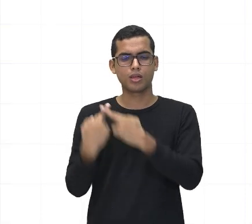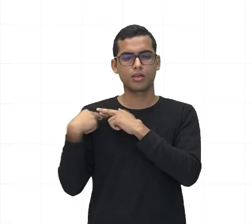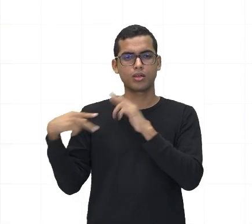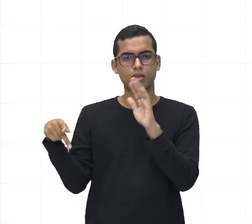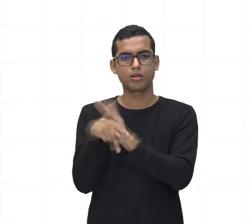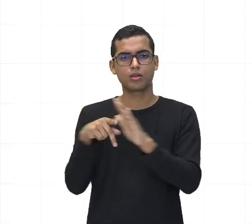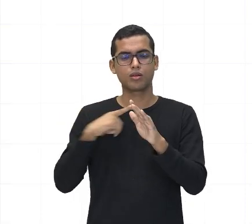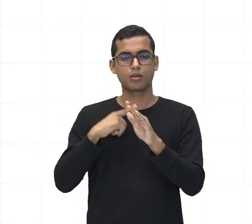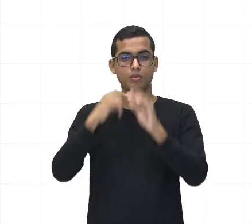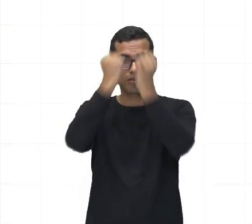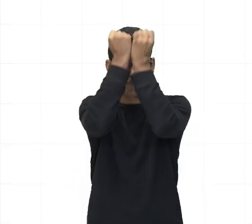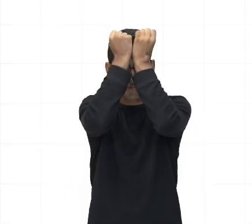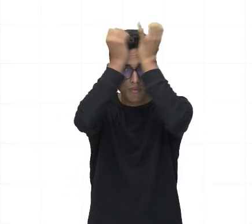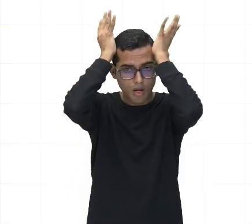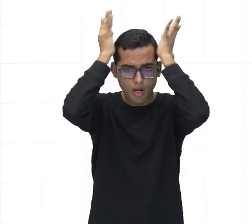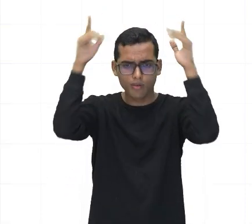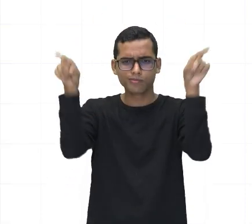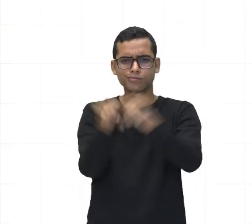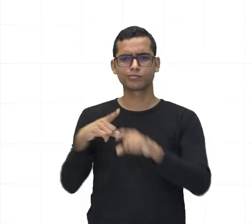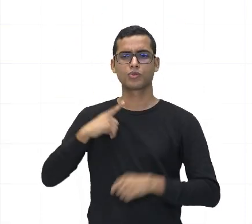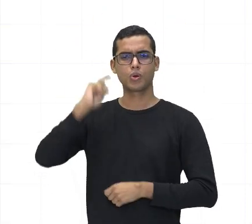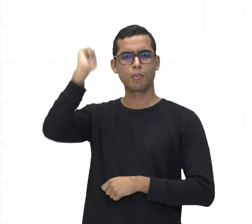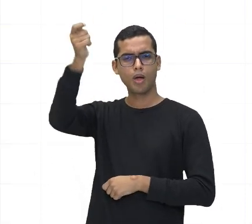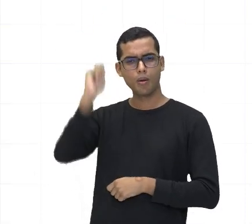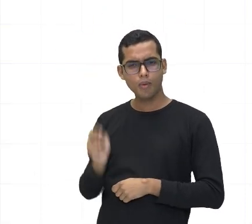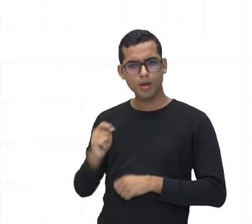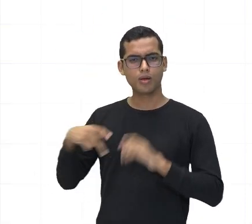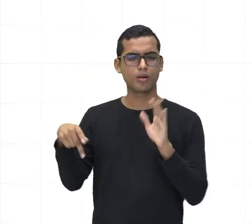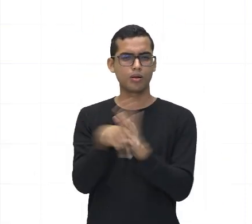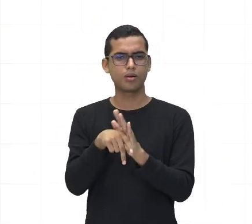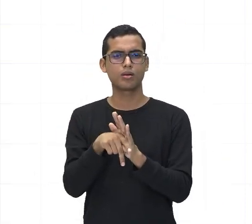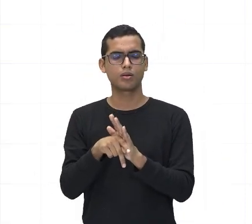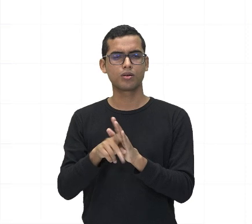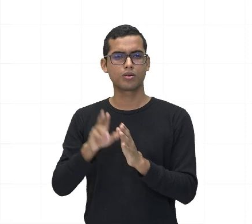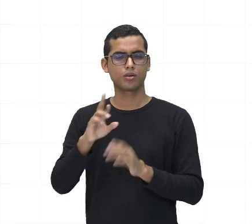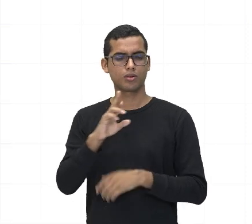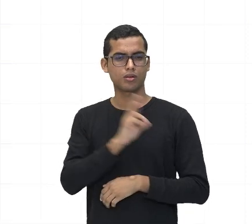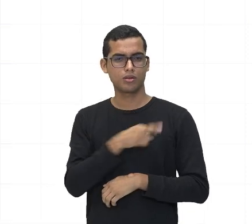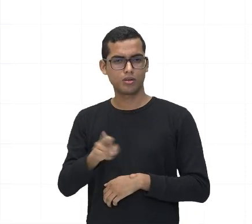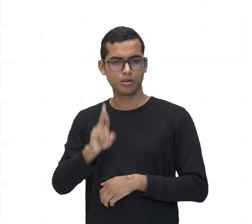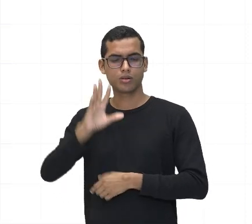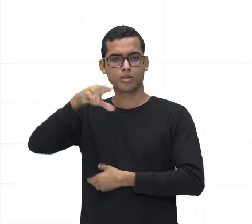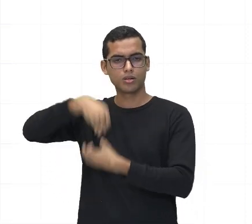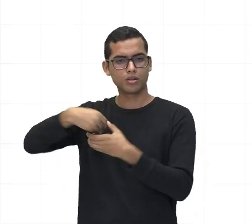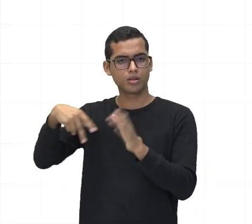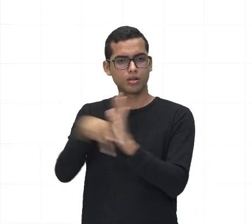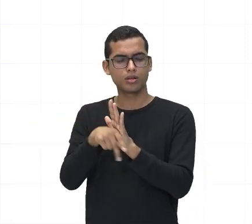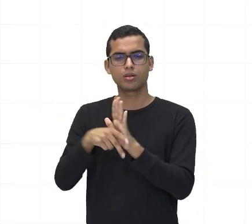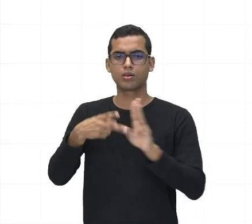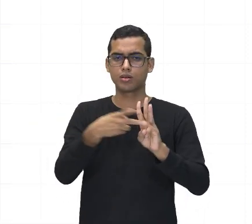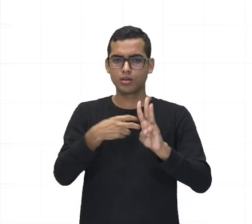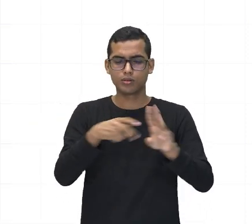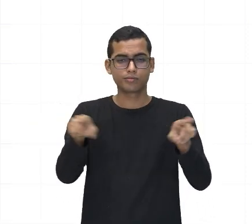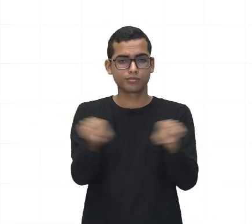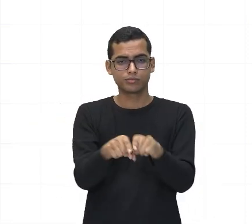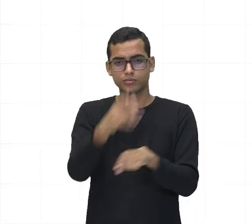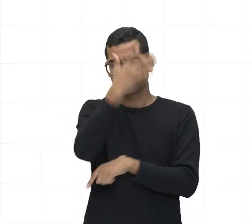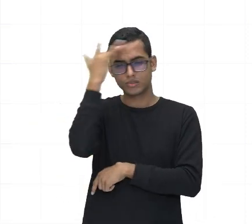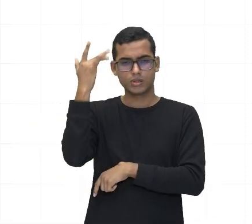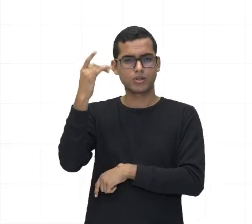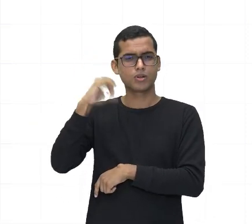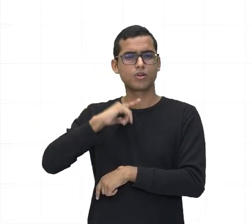dos líderes religiosos nas religiões de matriz indígena. Nesse processo, além das pessoas mais